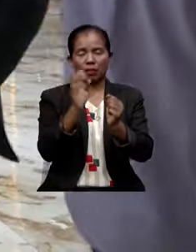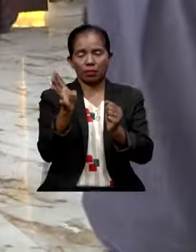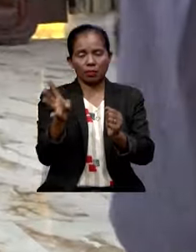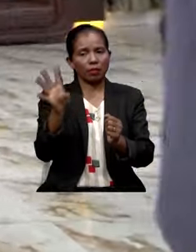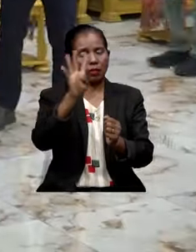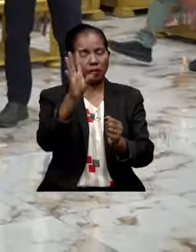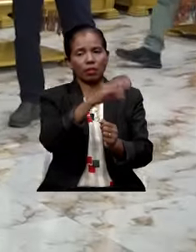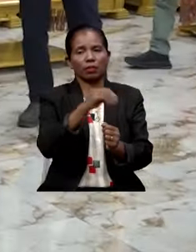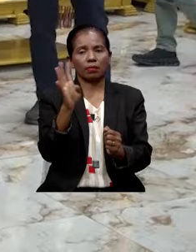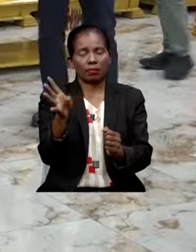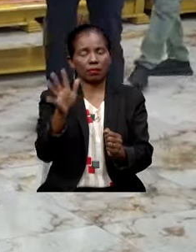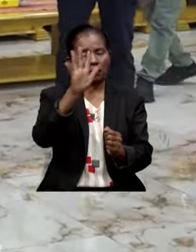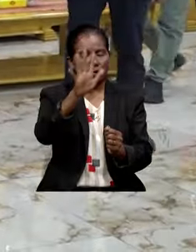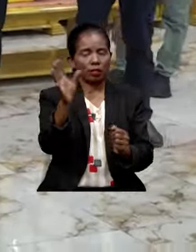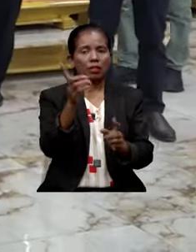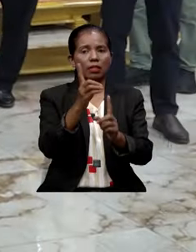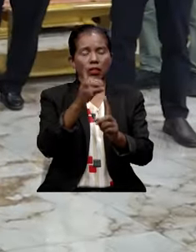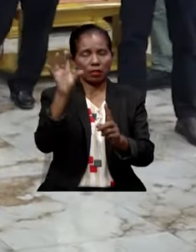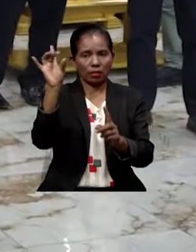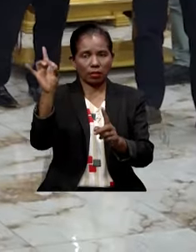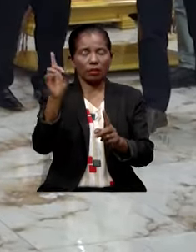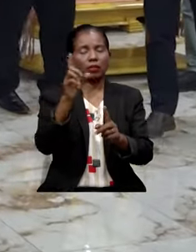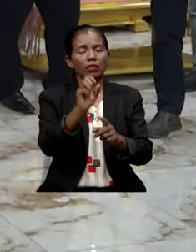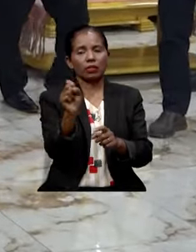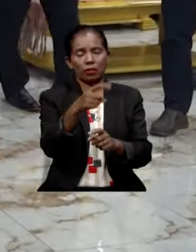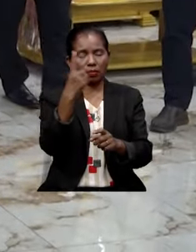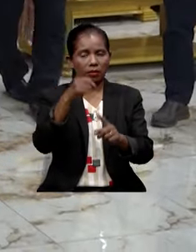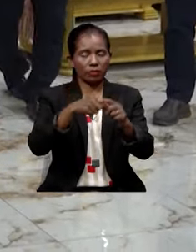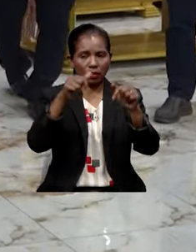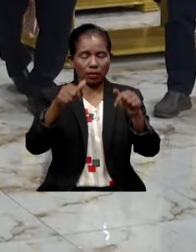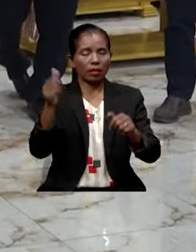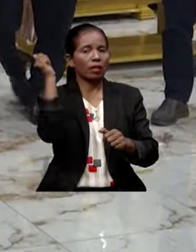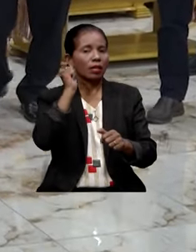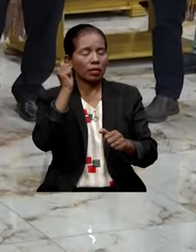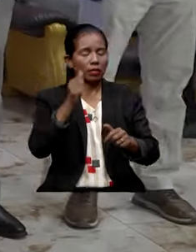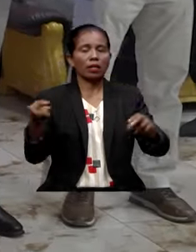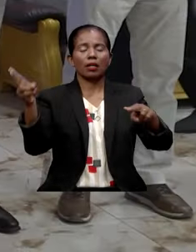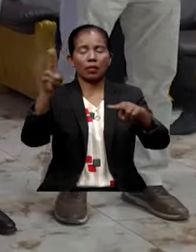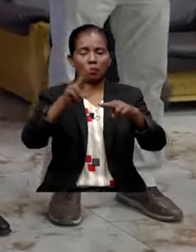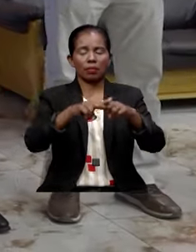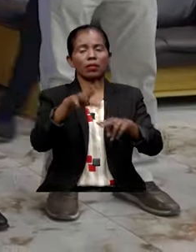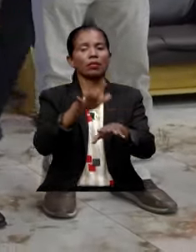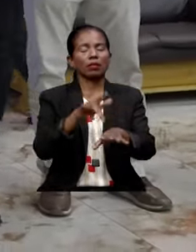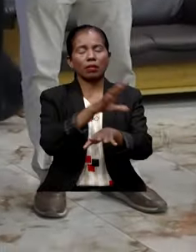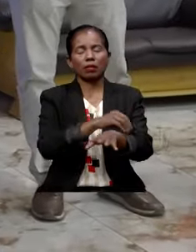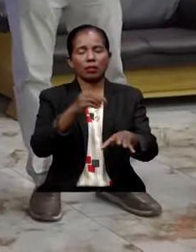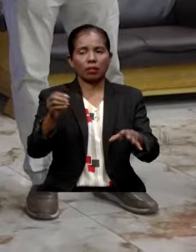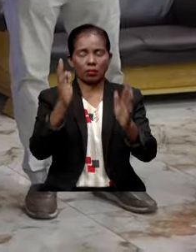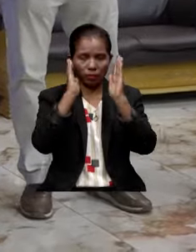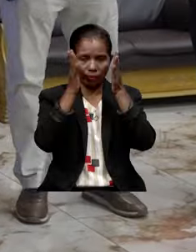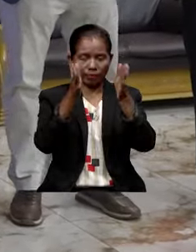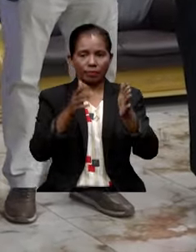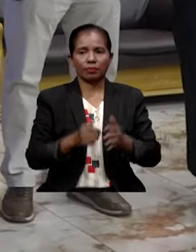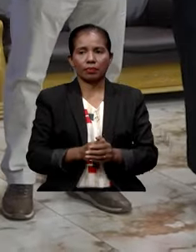Lima, deve ser realizada em Loron Walu, Toloron São Resin de Fulané, o tema agenda aumenta a conectividade no resiliência.